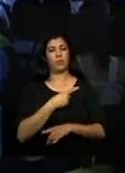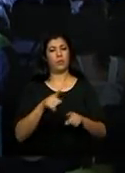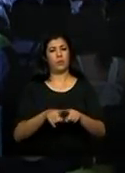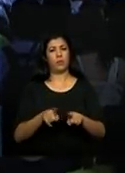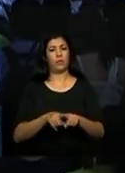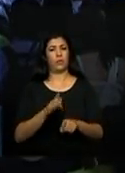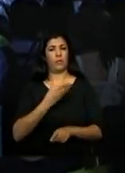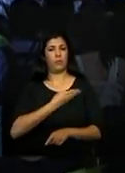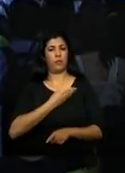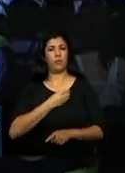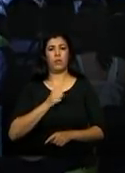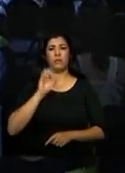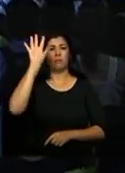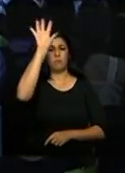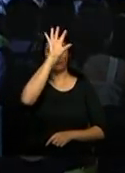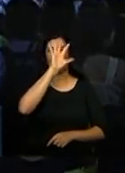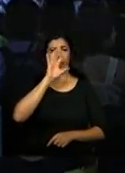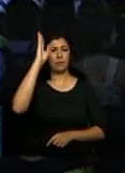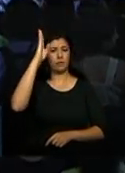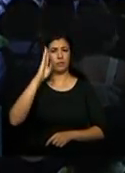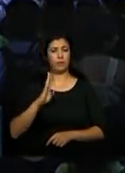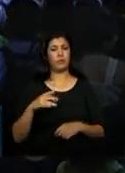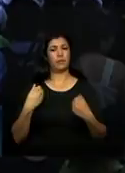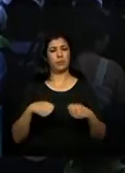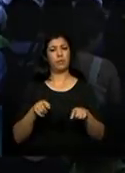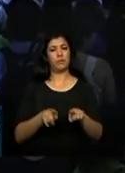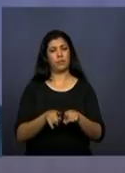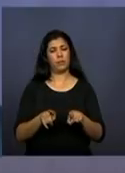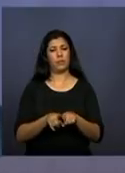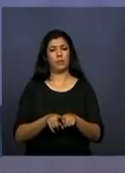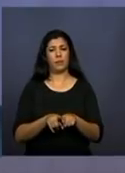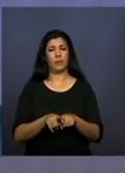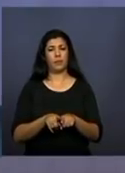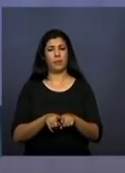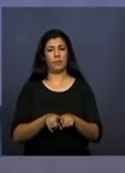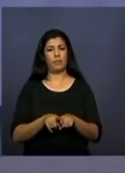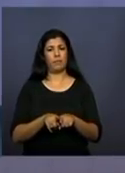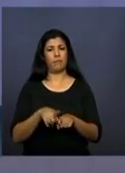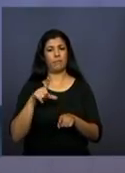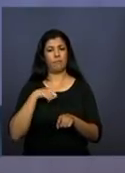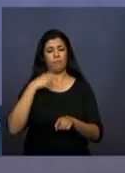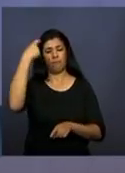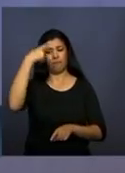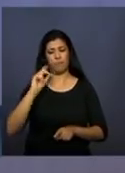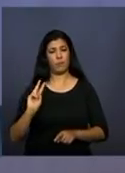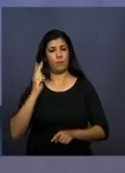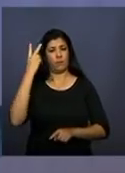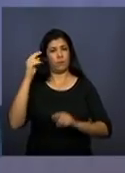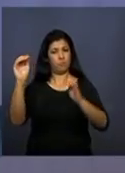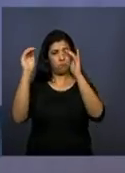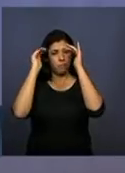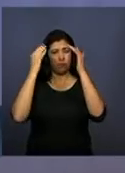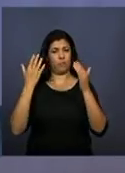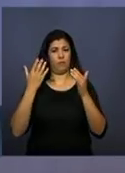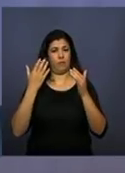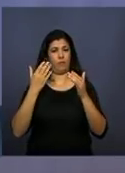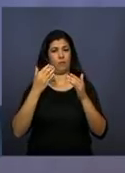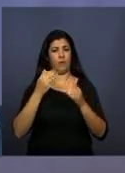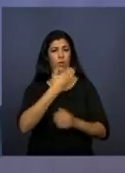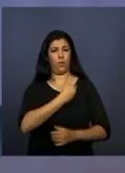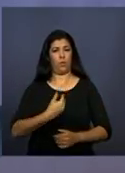companheiros que estão aí do Brasil todo, né, a gente precisa ser reconhecido. Pelo governo federal, a gente